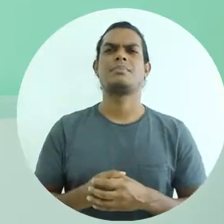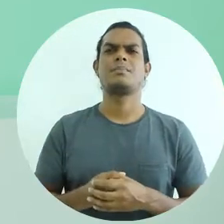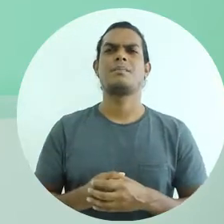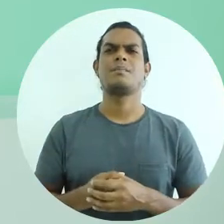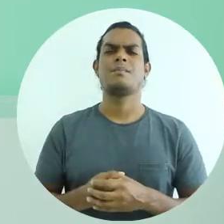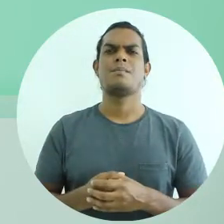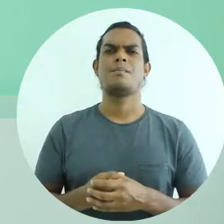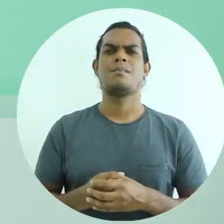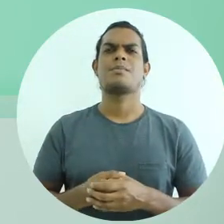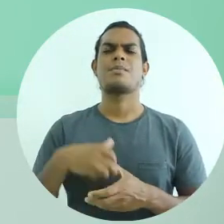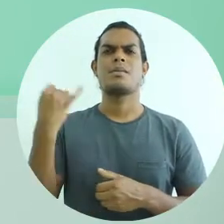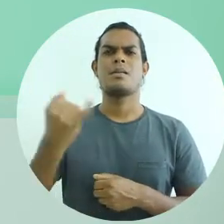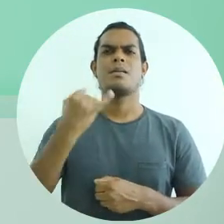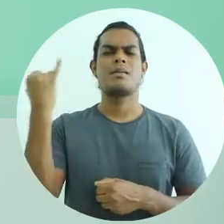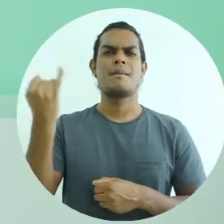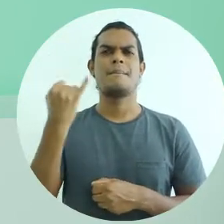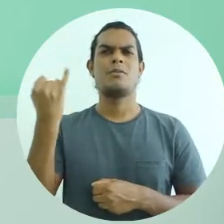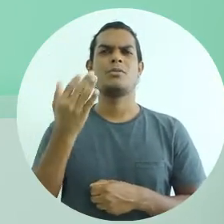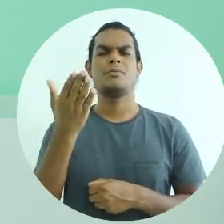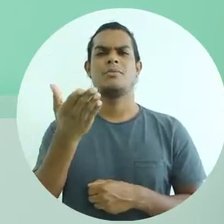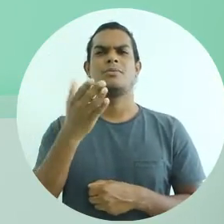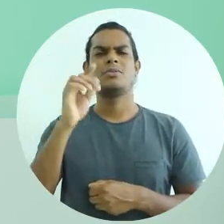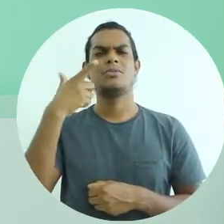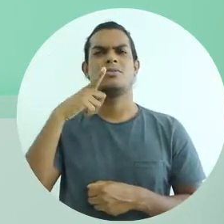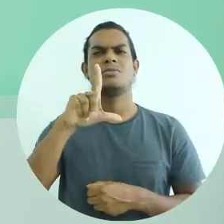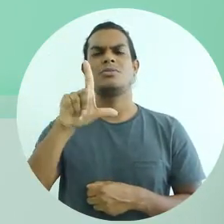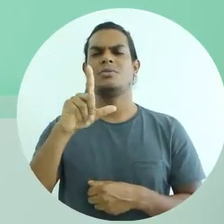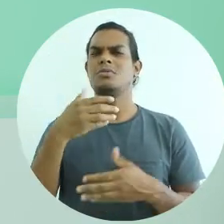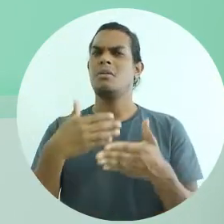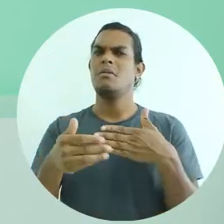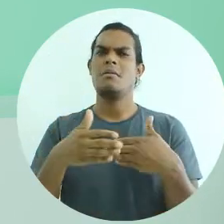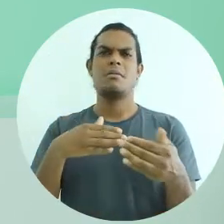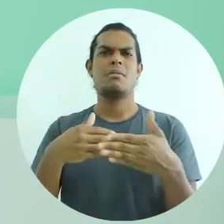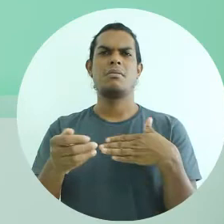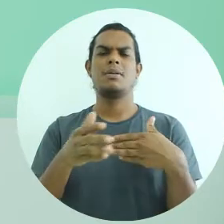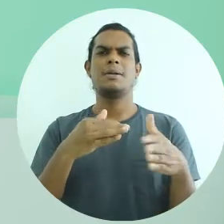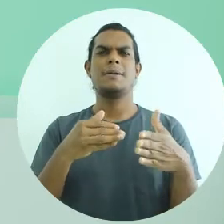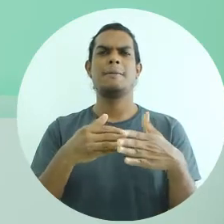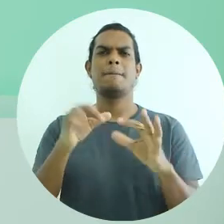que são muito importantes para que a gente obtenha qualquer bom planejamento.